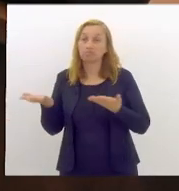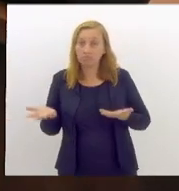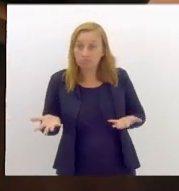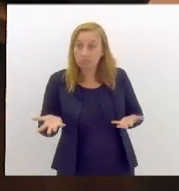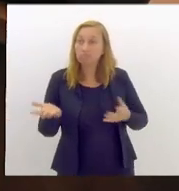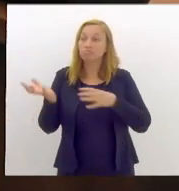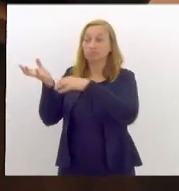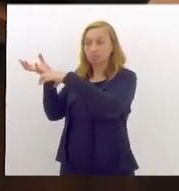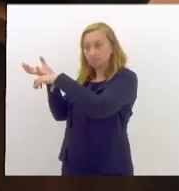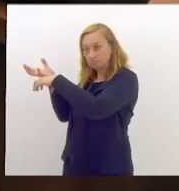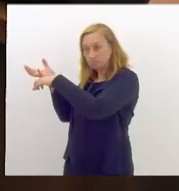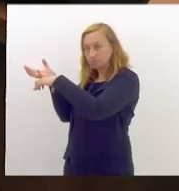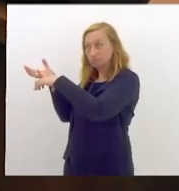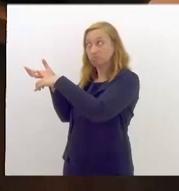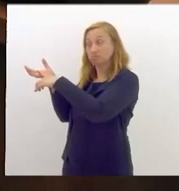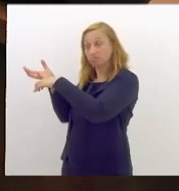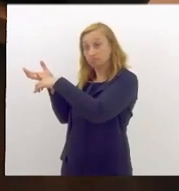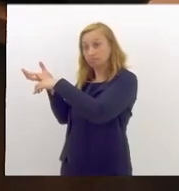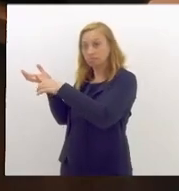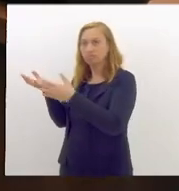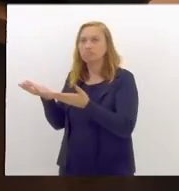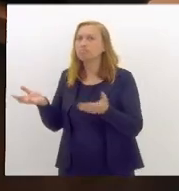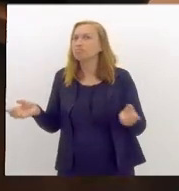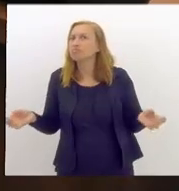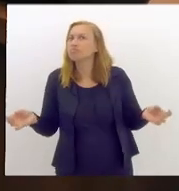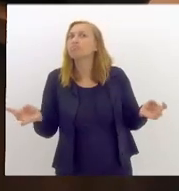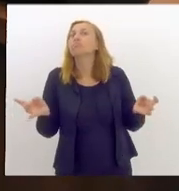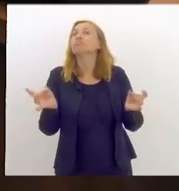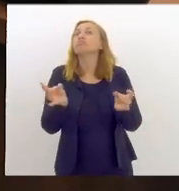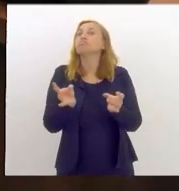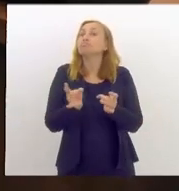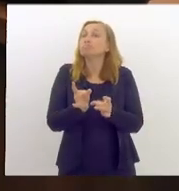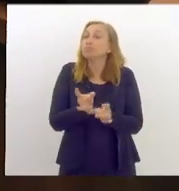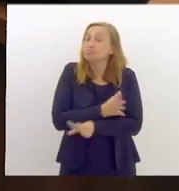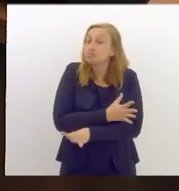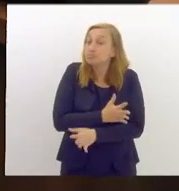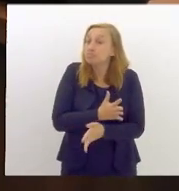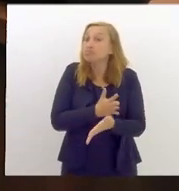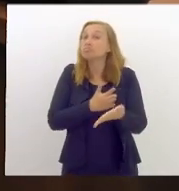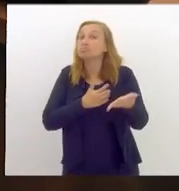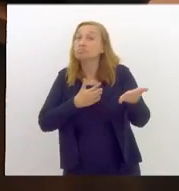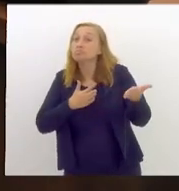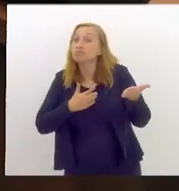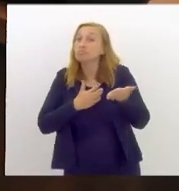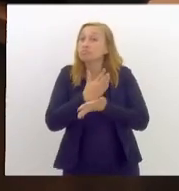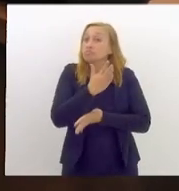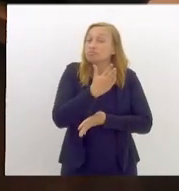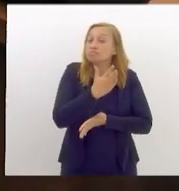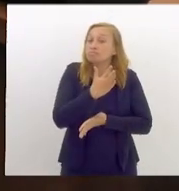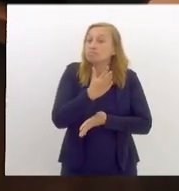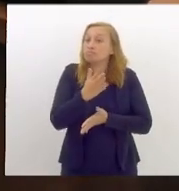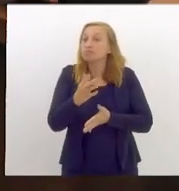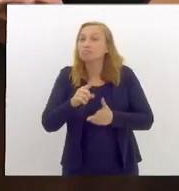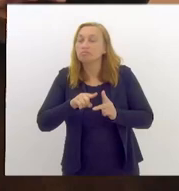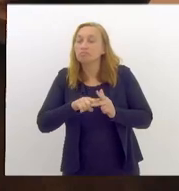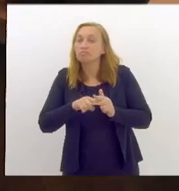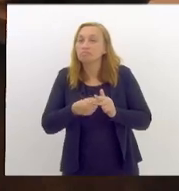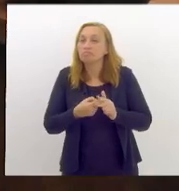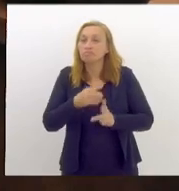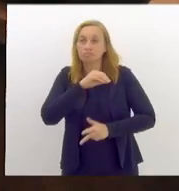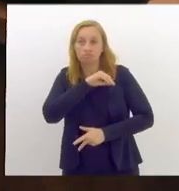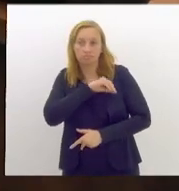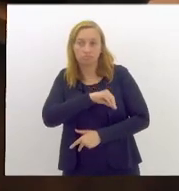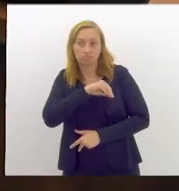o Congresso Nacional acabou de aprovar uma reposição salarial